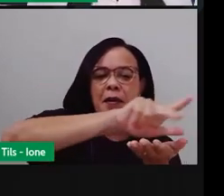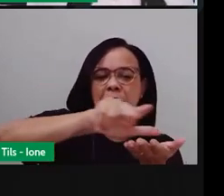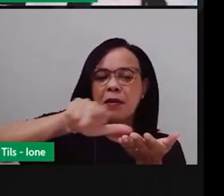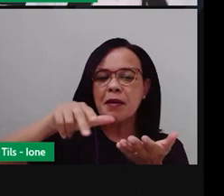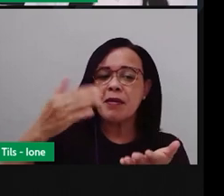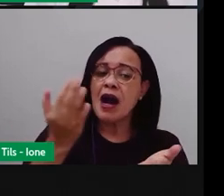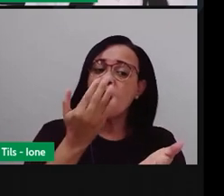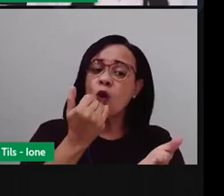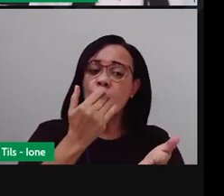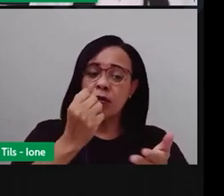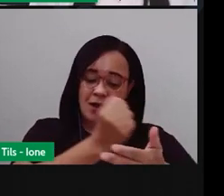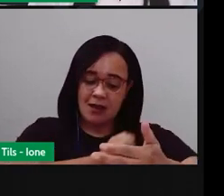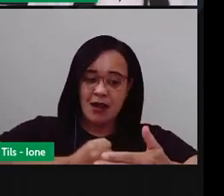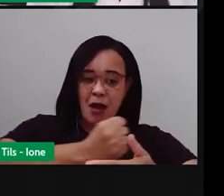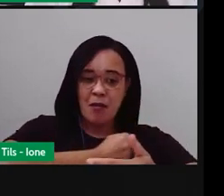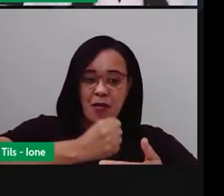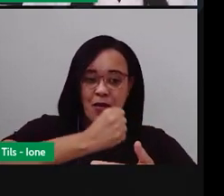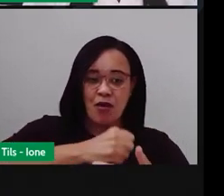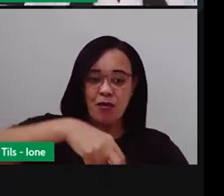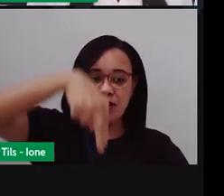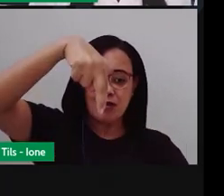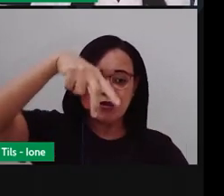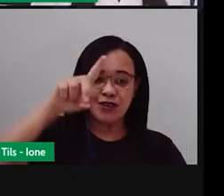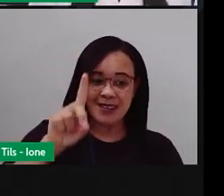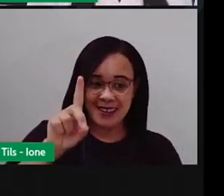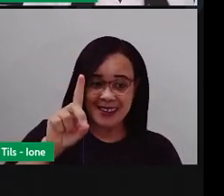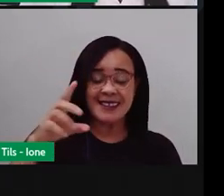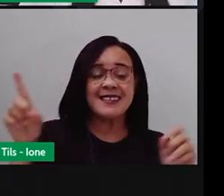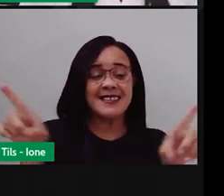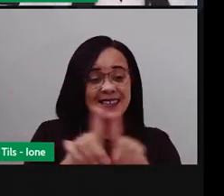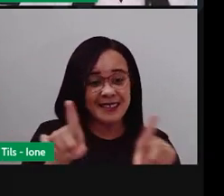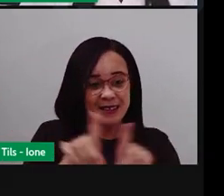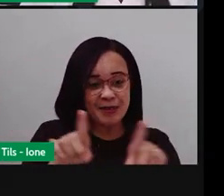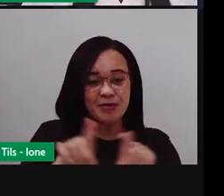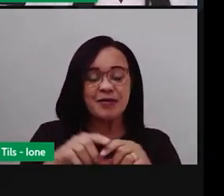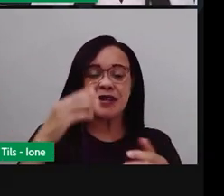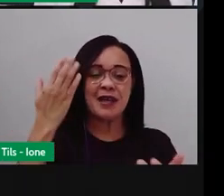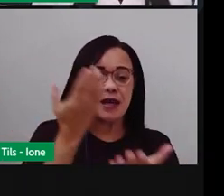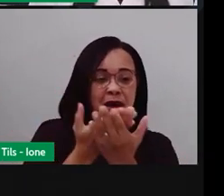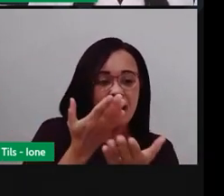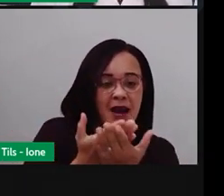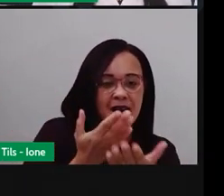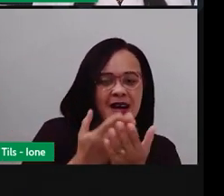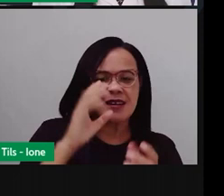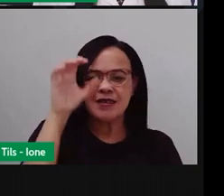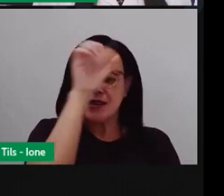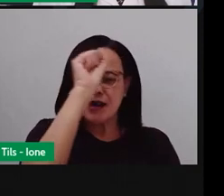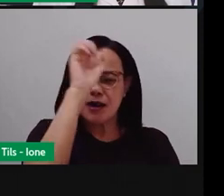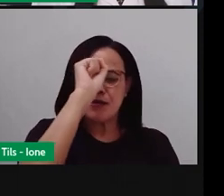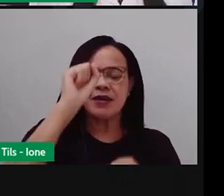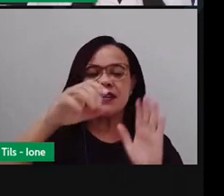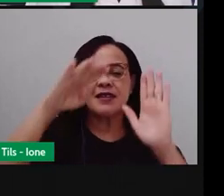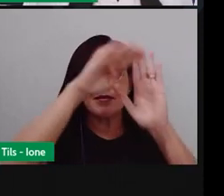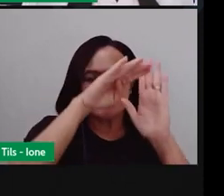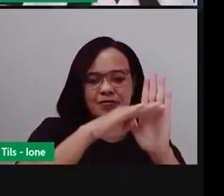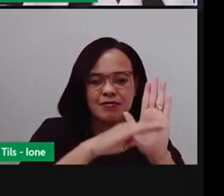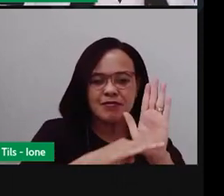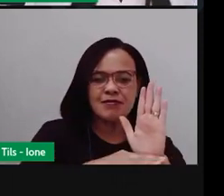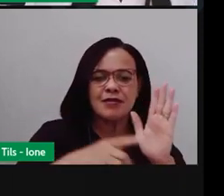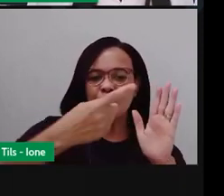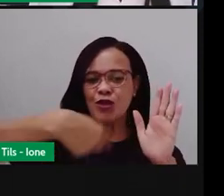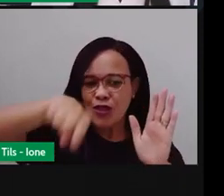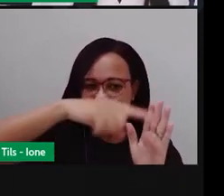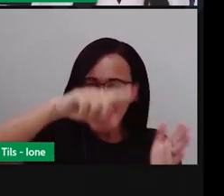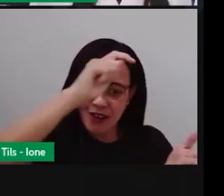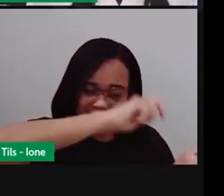Nordeste. E vamos também, durante a aula, aprender a escrever uma lista com